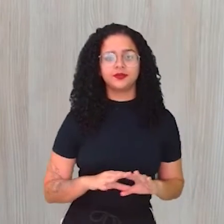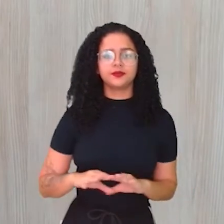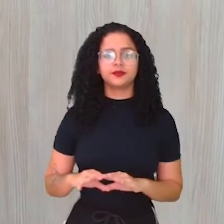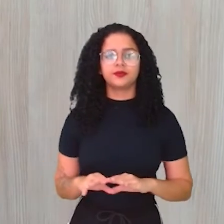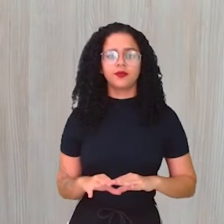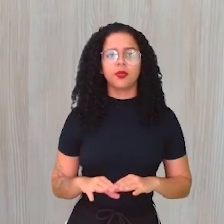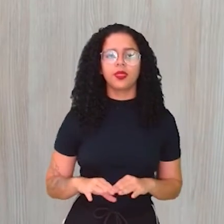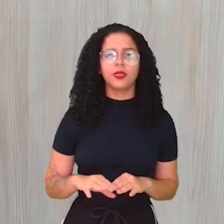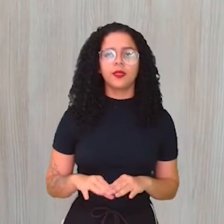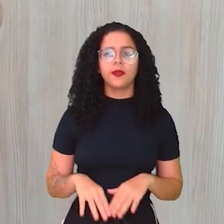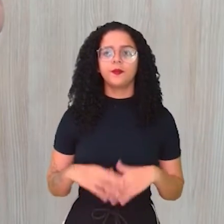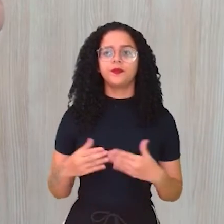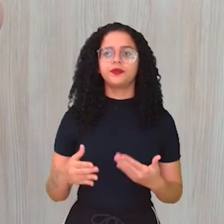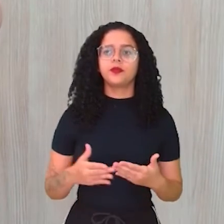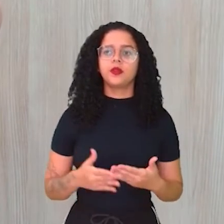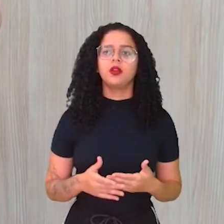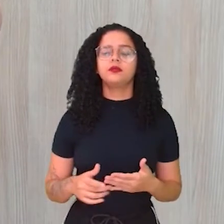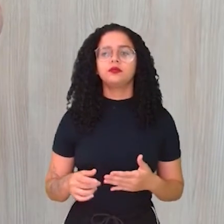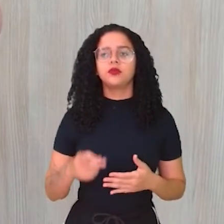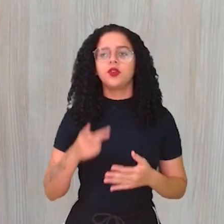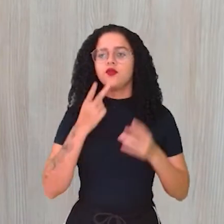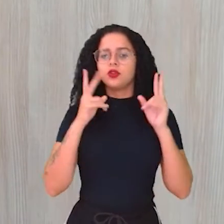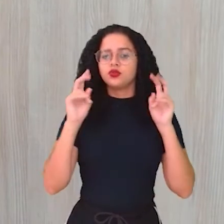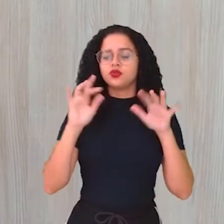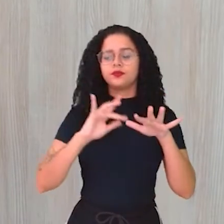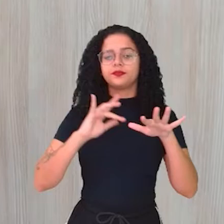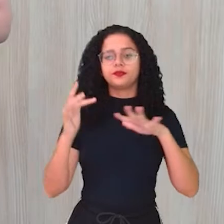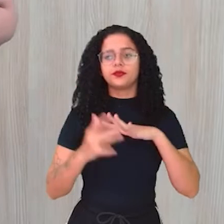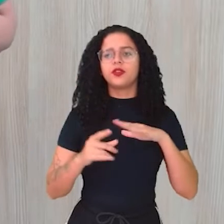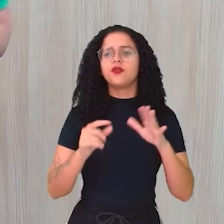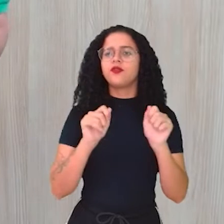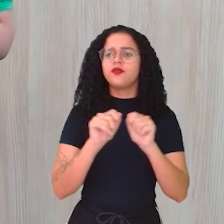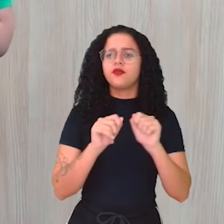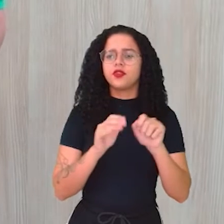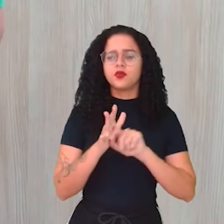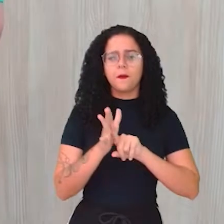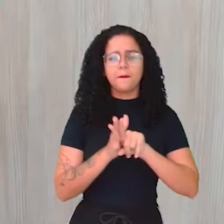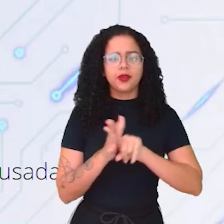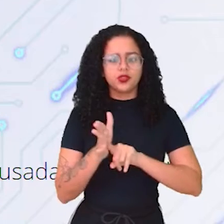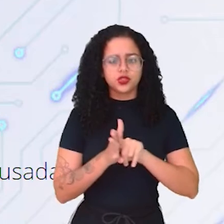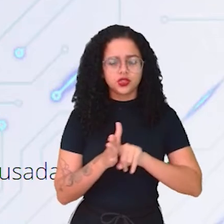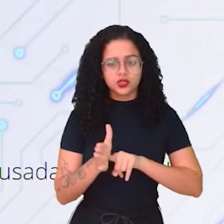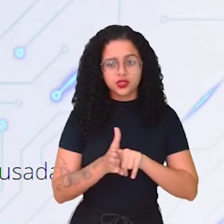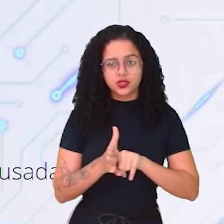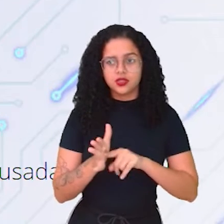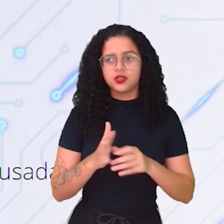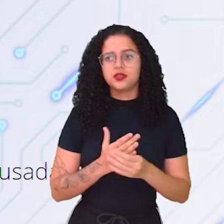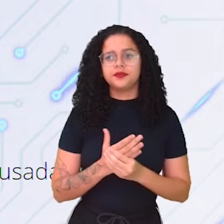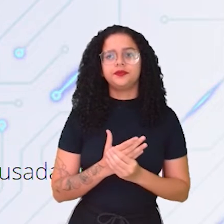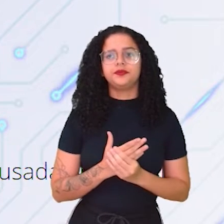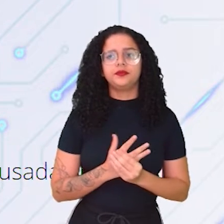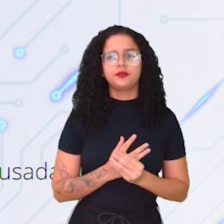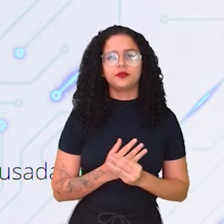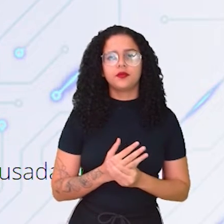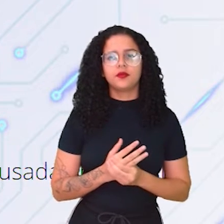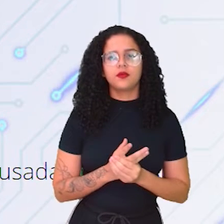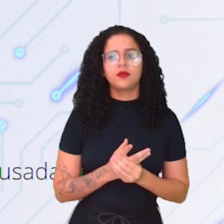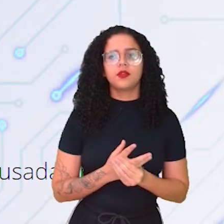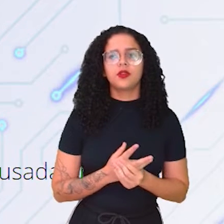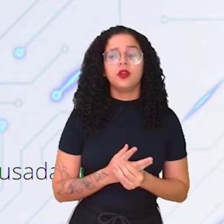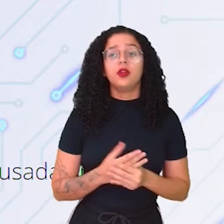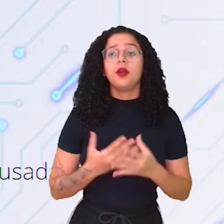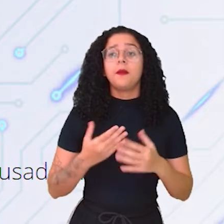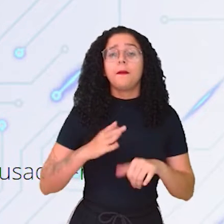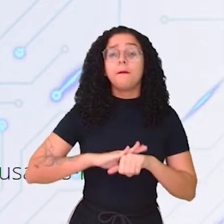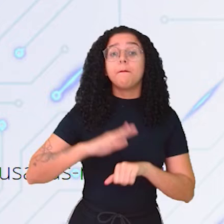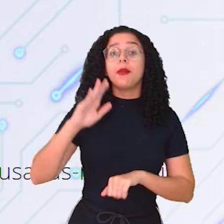falo, já que a gente está falando de redes sociais, a gente fez uma pesquisa. Vamos pesquisar aí as redes sociais